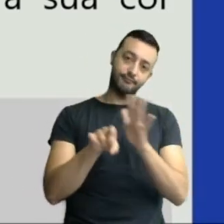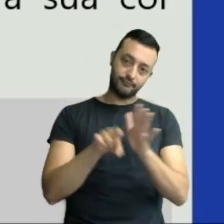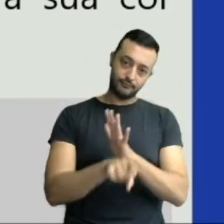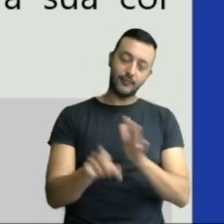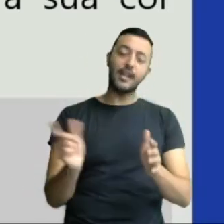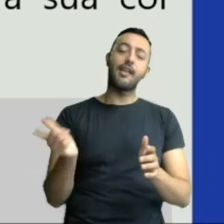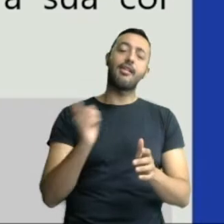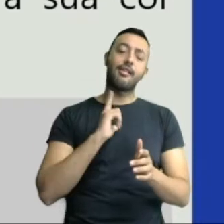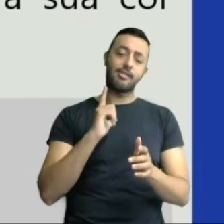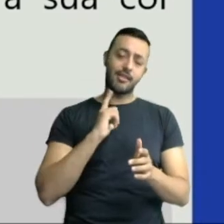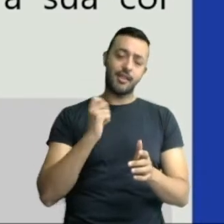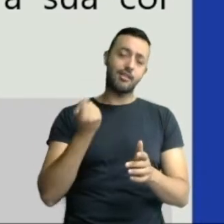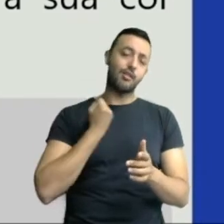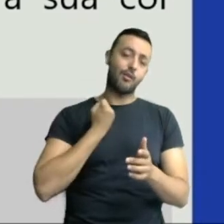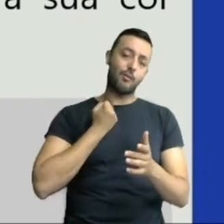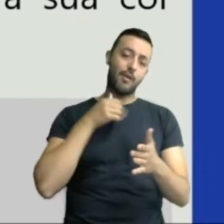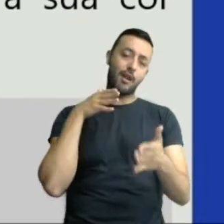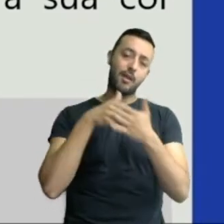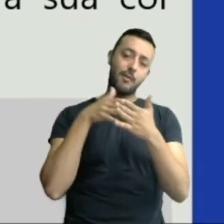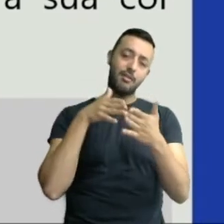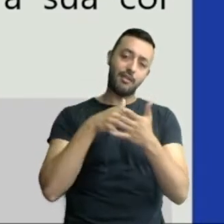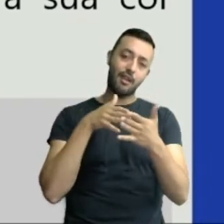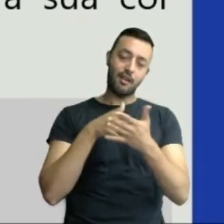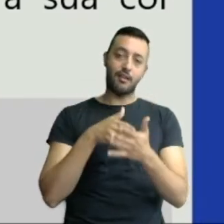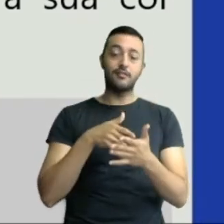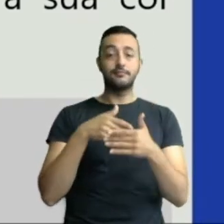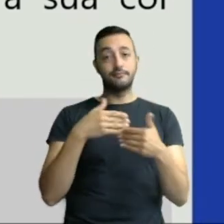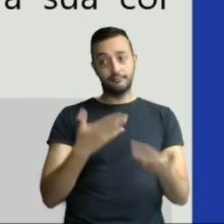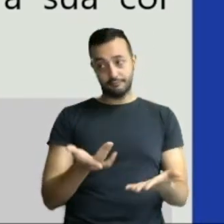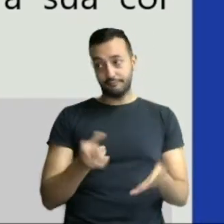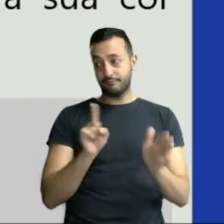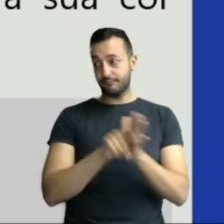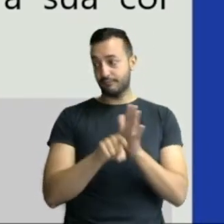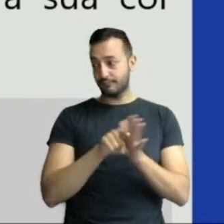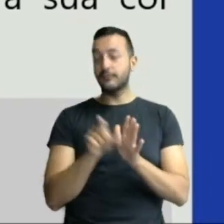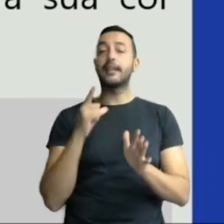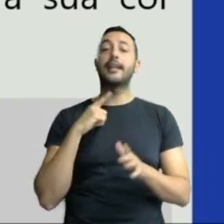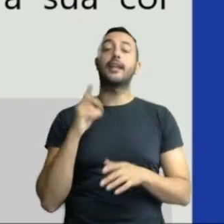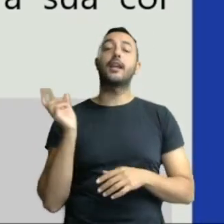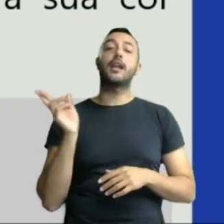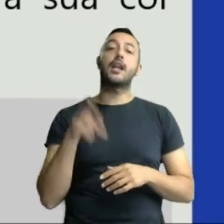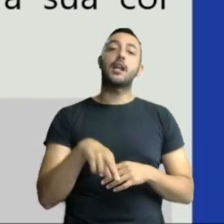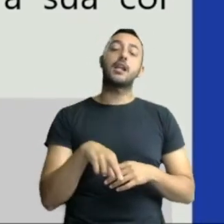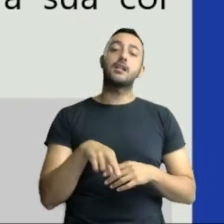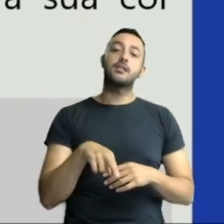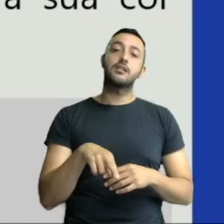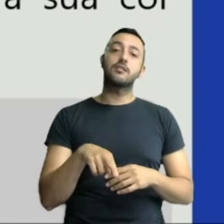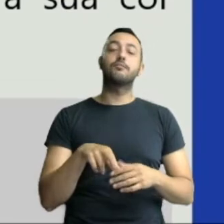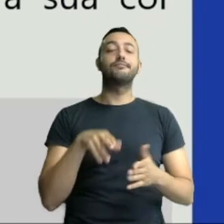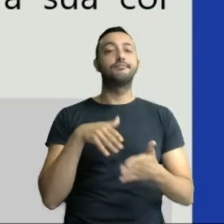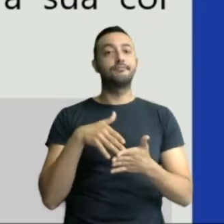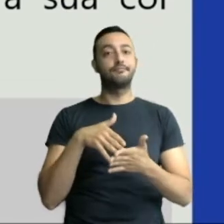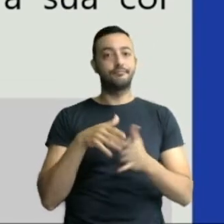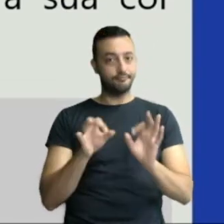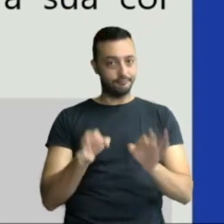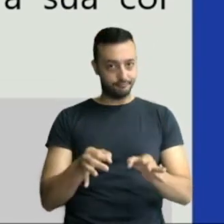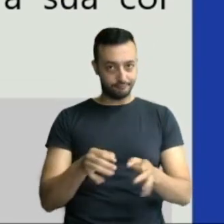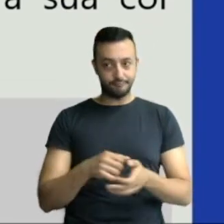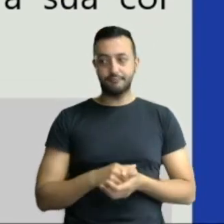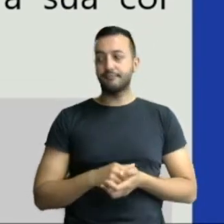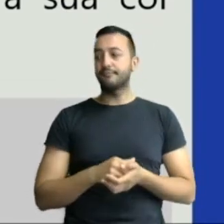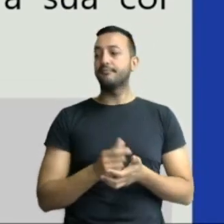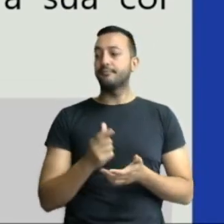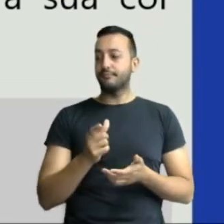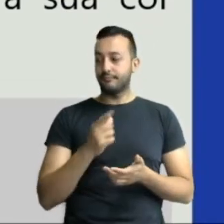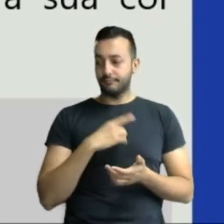há um número limitado de opções. Então, é uma pergunta que tem uma resposta bastante restrita, certo?